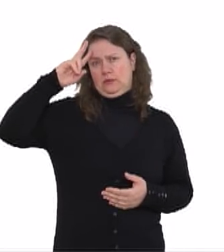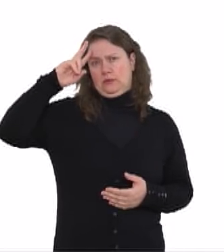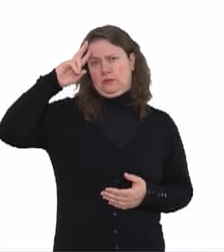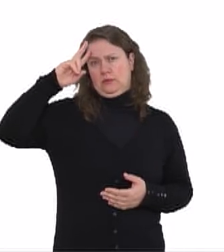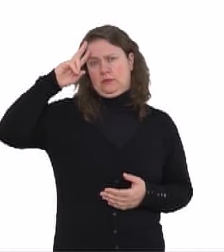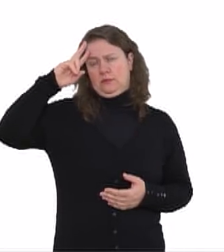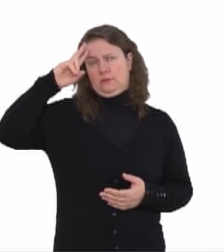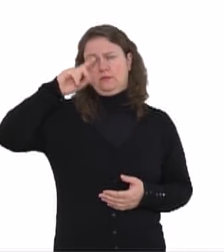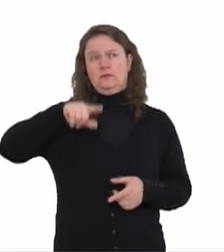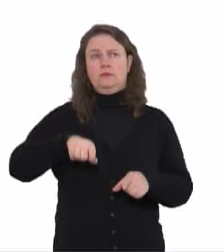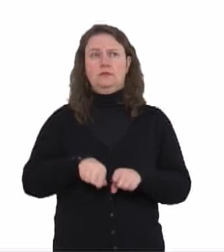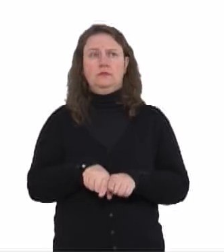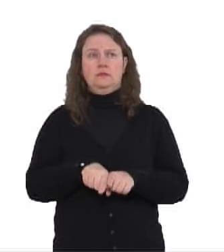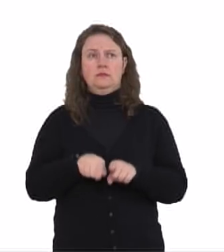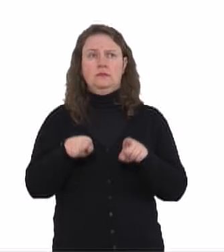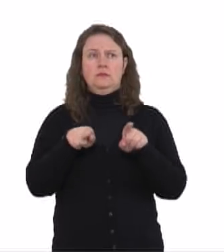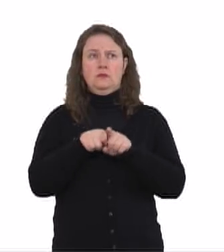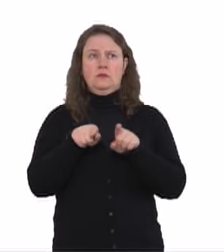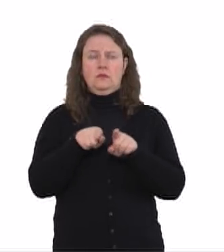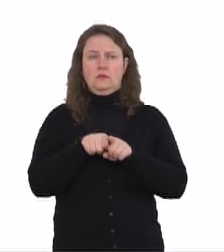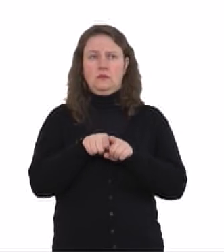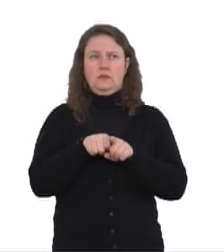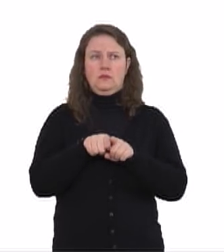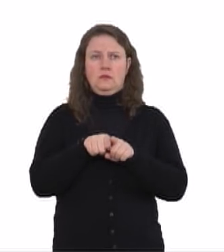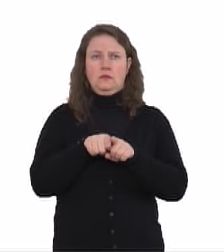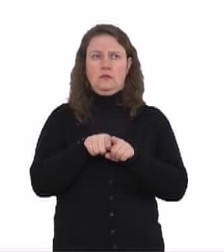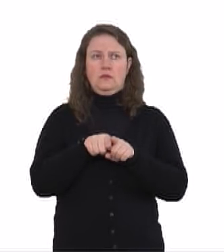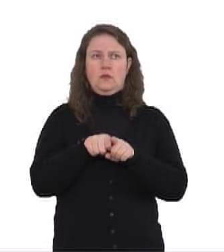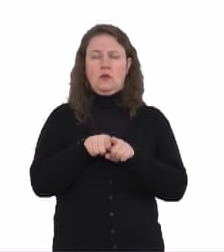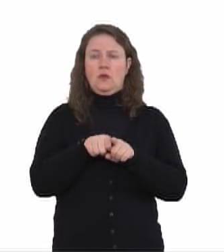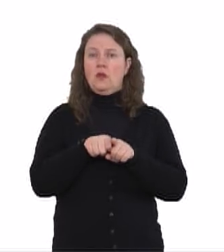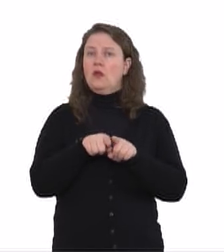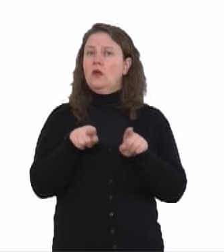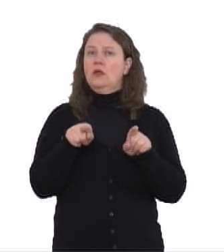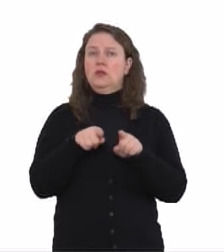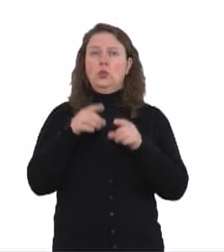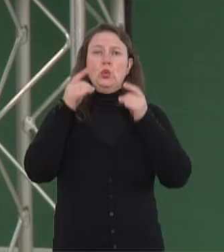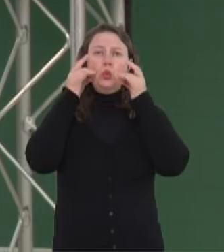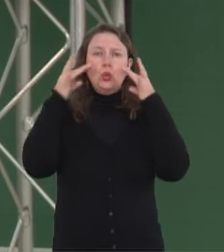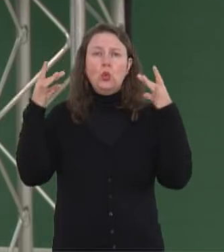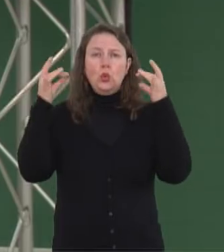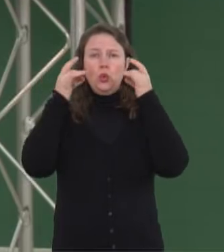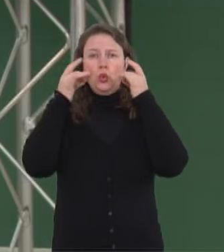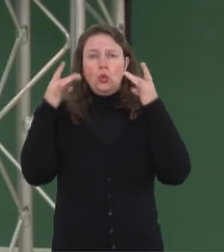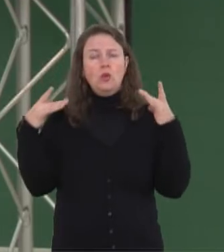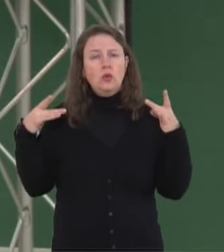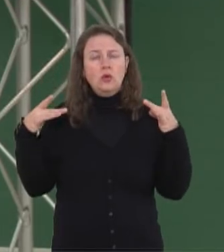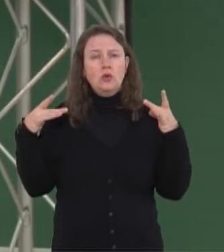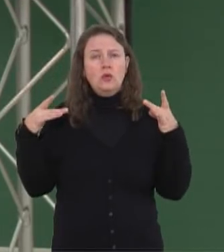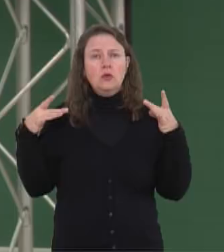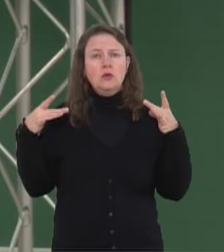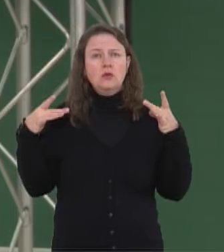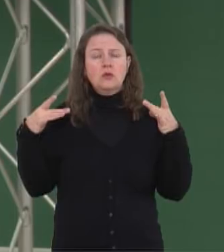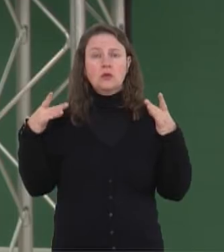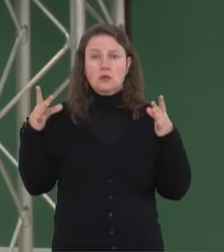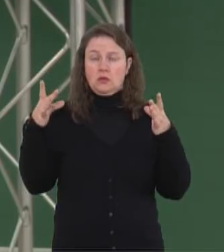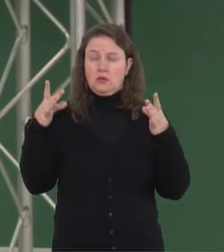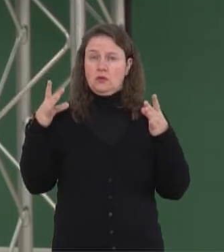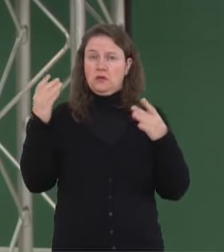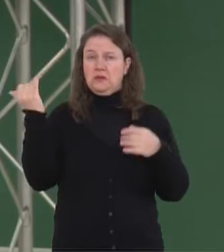And doing exercises. Remember, Garfield is a lazy cat. Ele é um